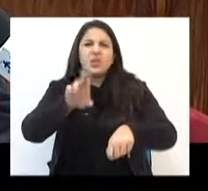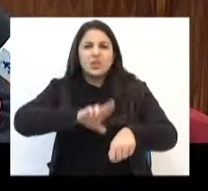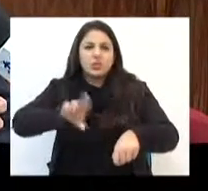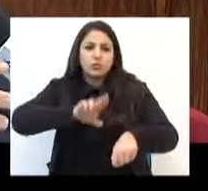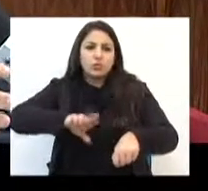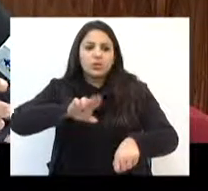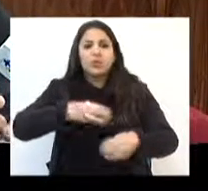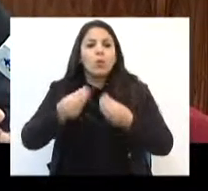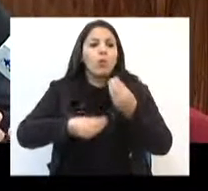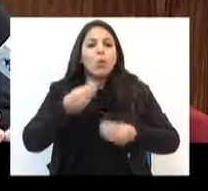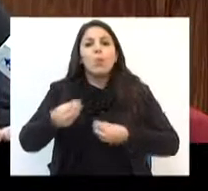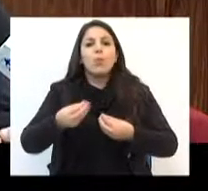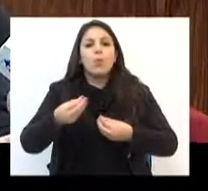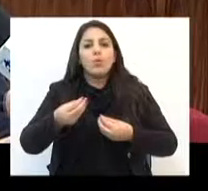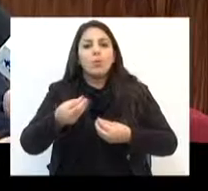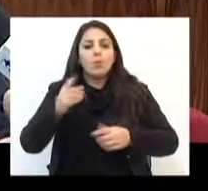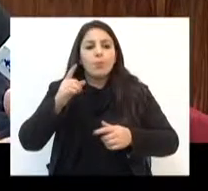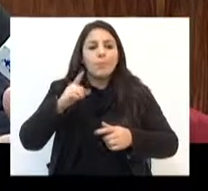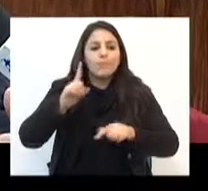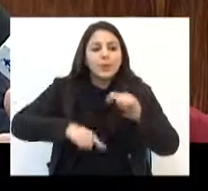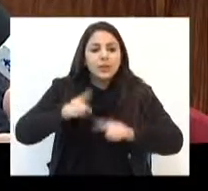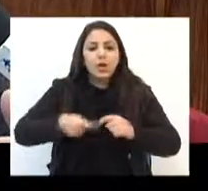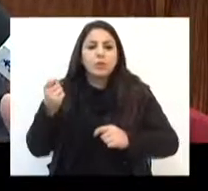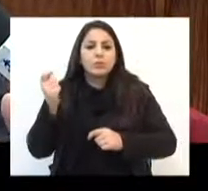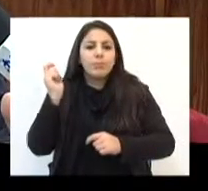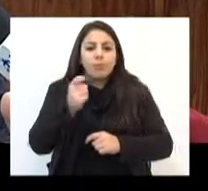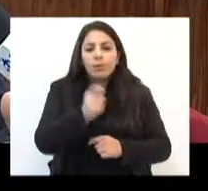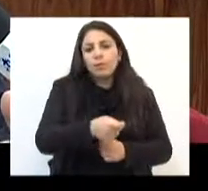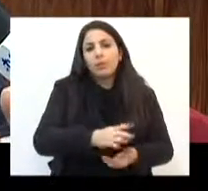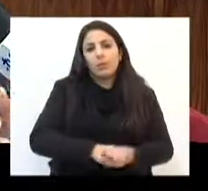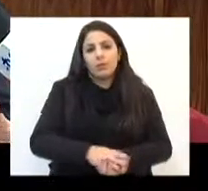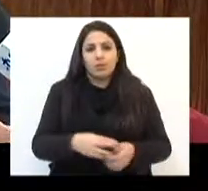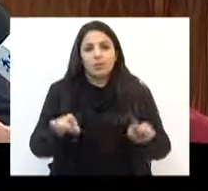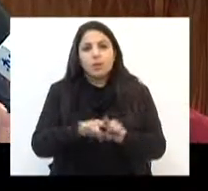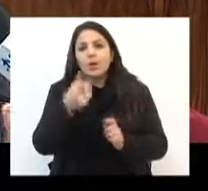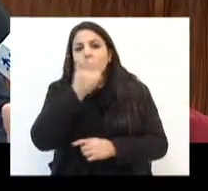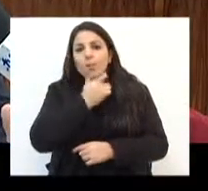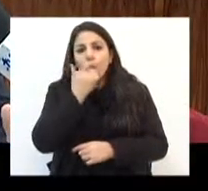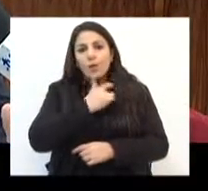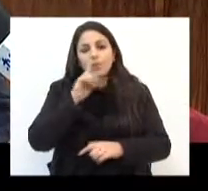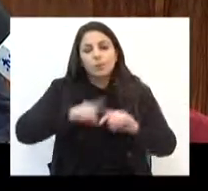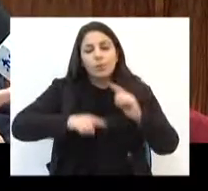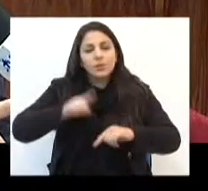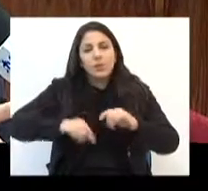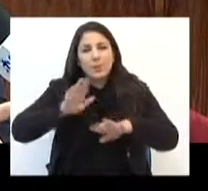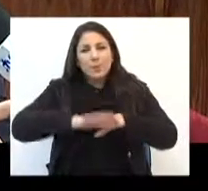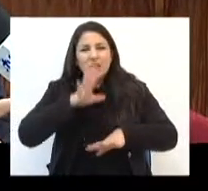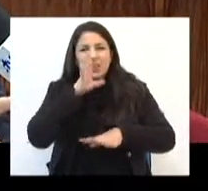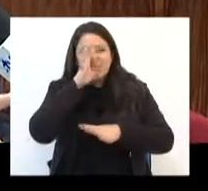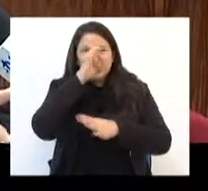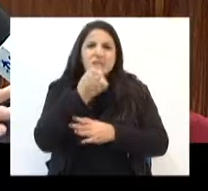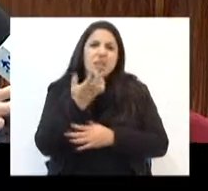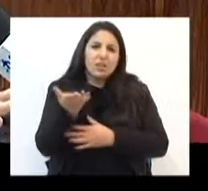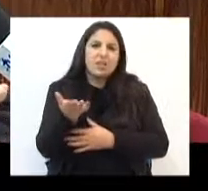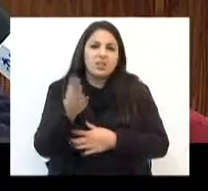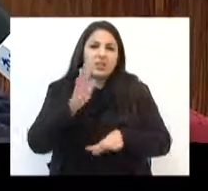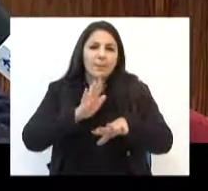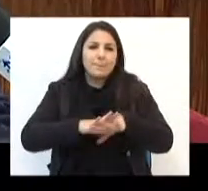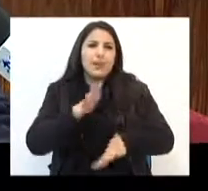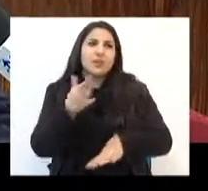projeto. Eu quero um material bom, de 2 milímetros, e que não seja facilmente destruído. O material mais